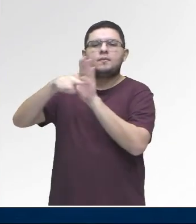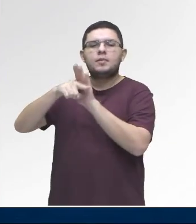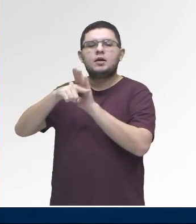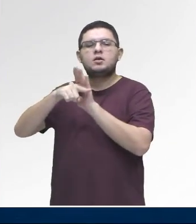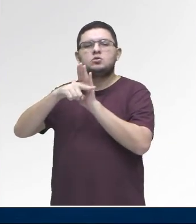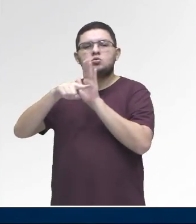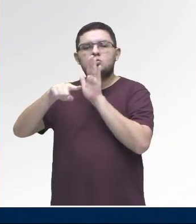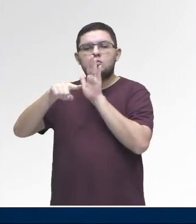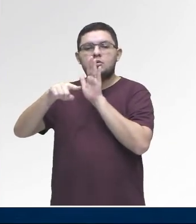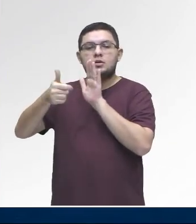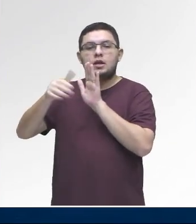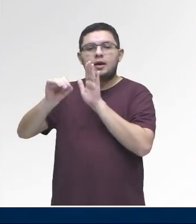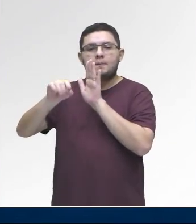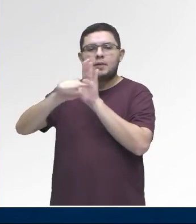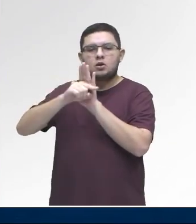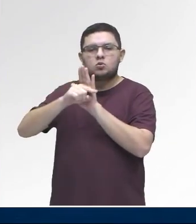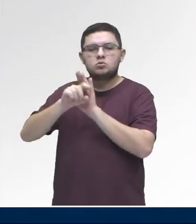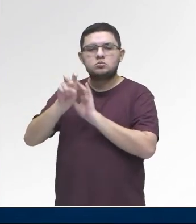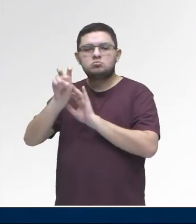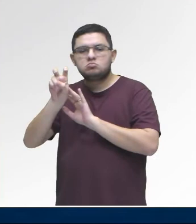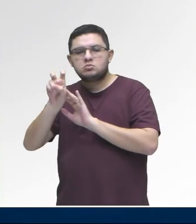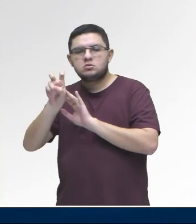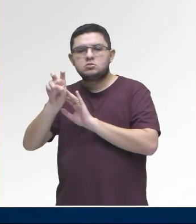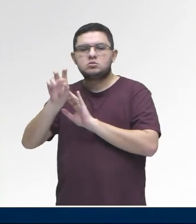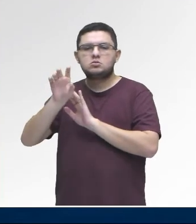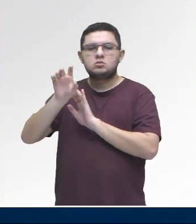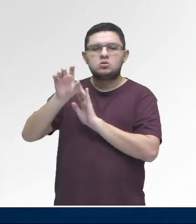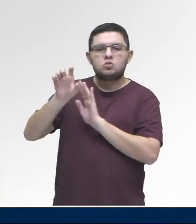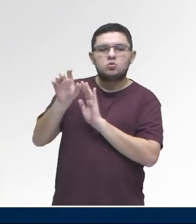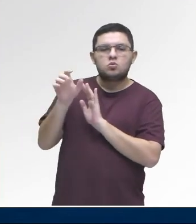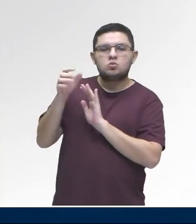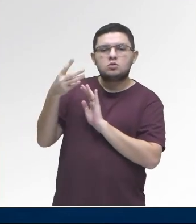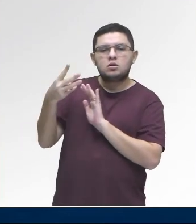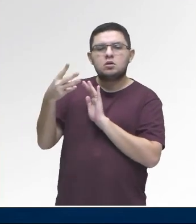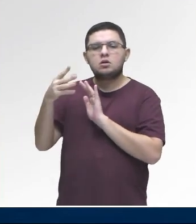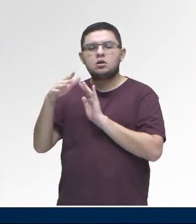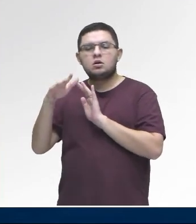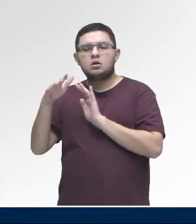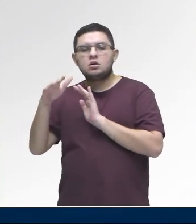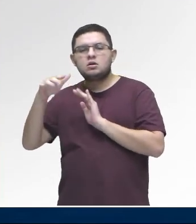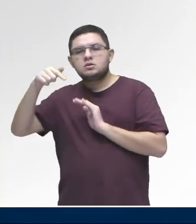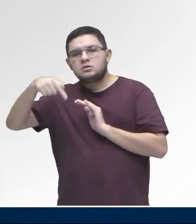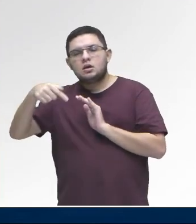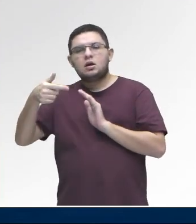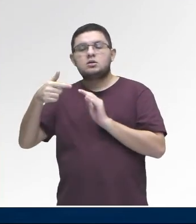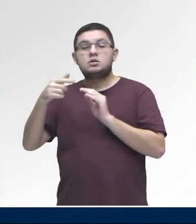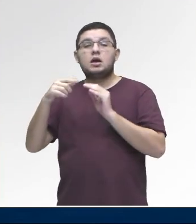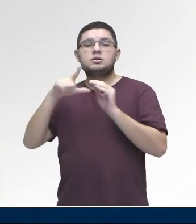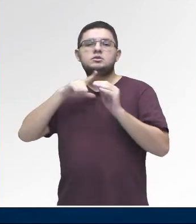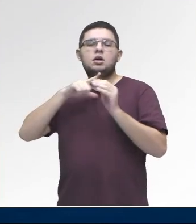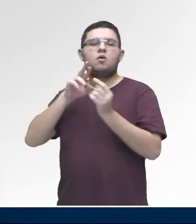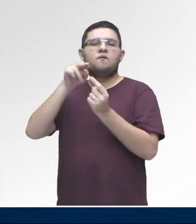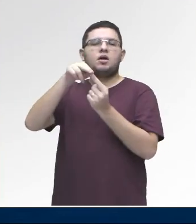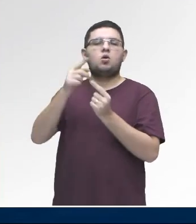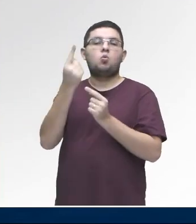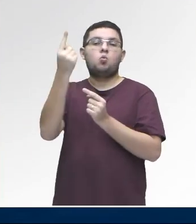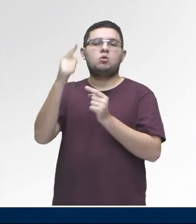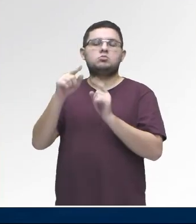desses ácidos, tá bom? Eu estou fazendo a explicação de cada um baseada